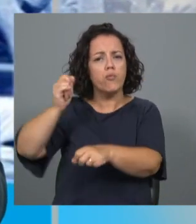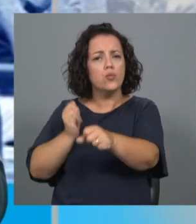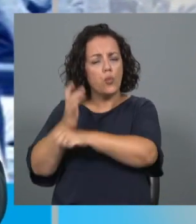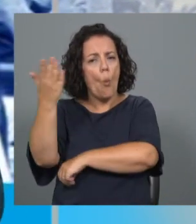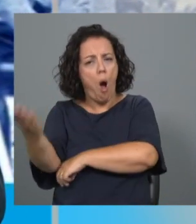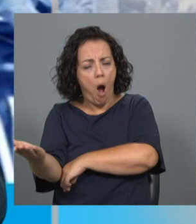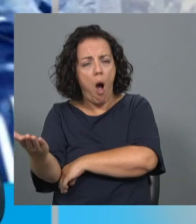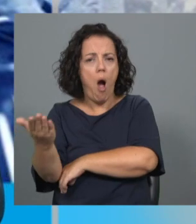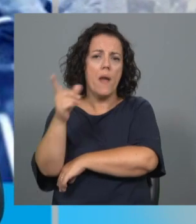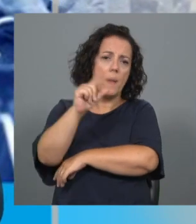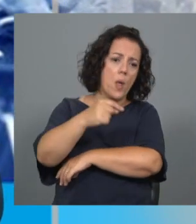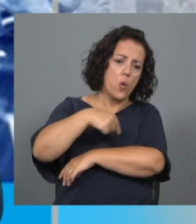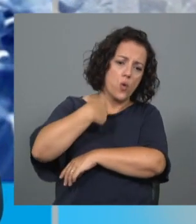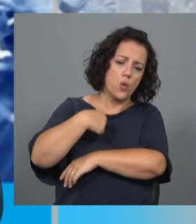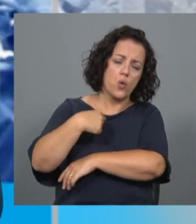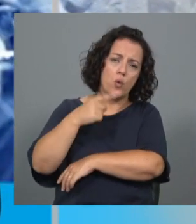nossa própria